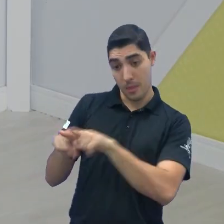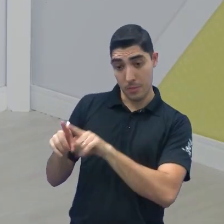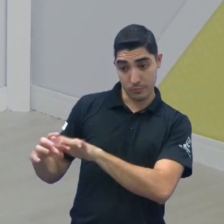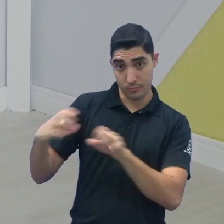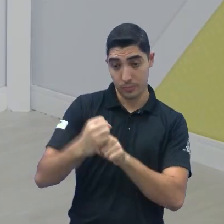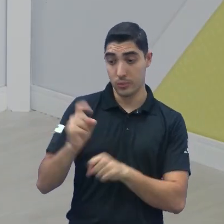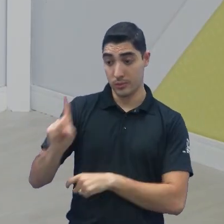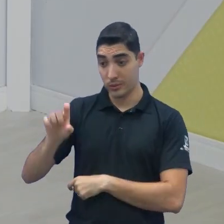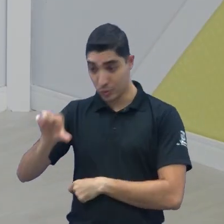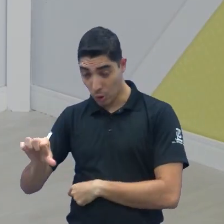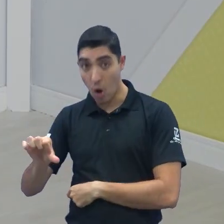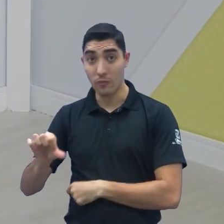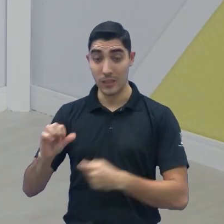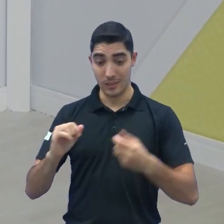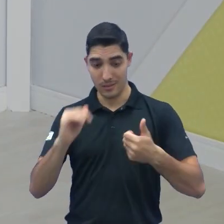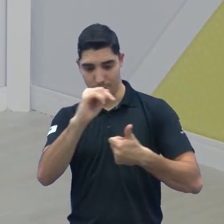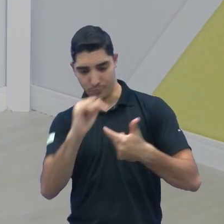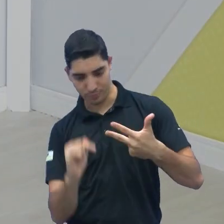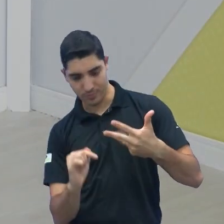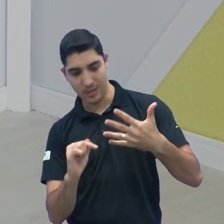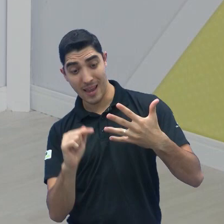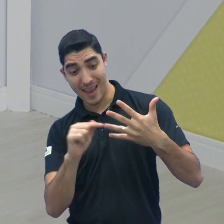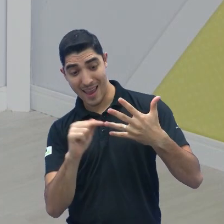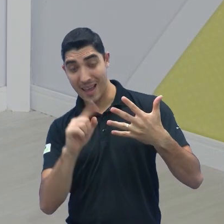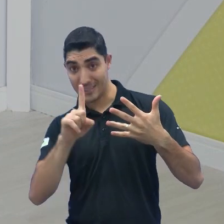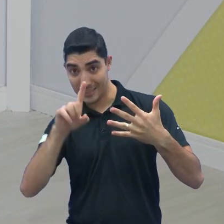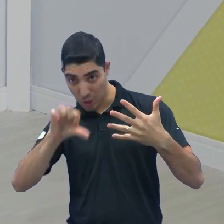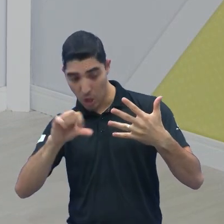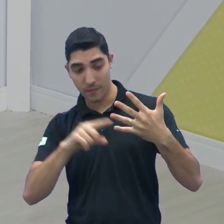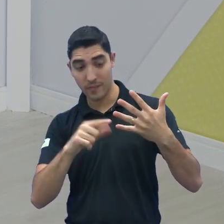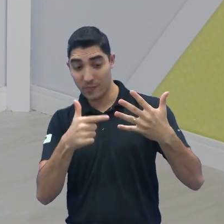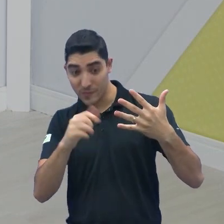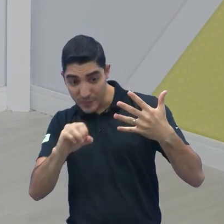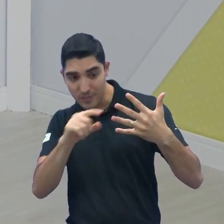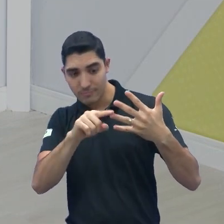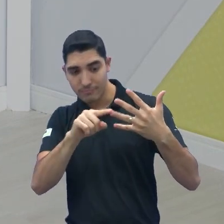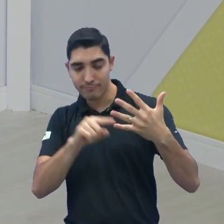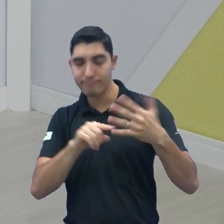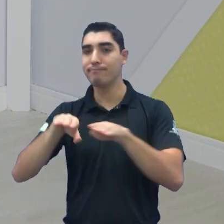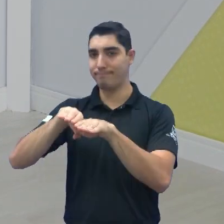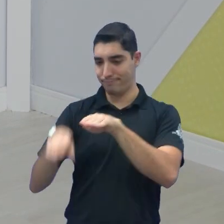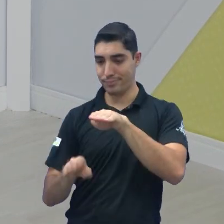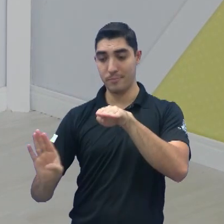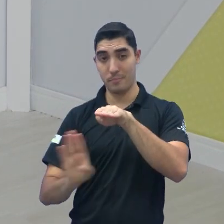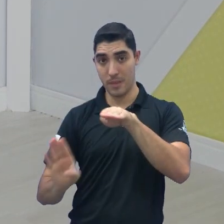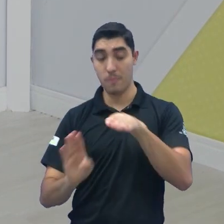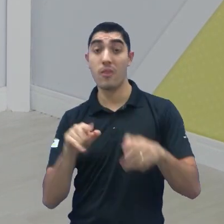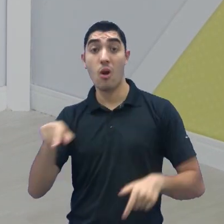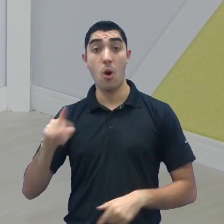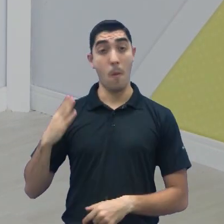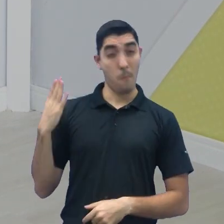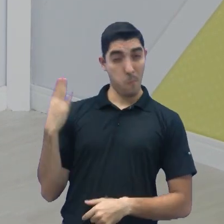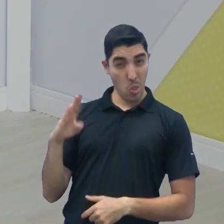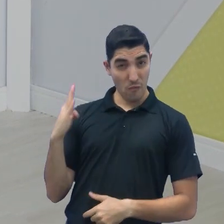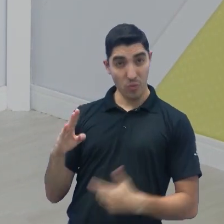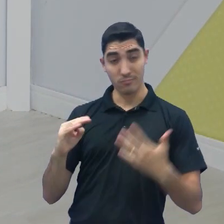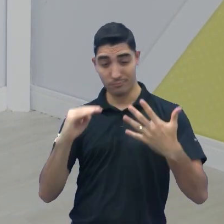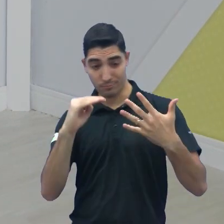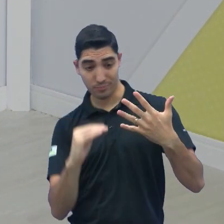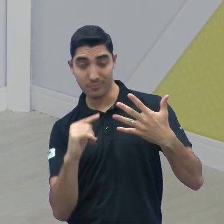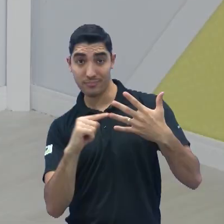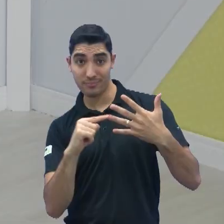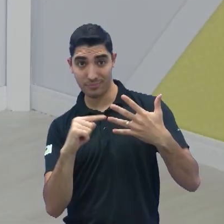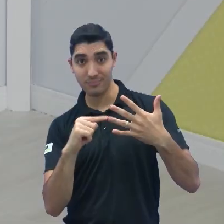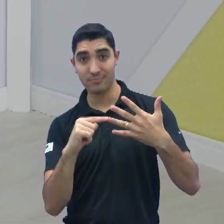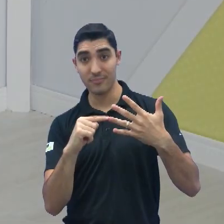aí sim esses seriam rebaixados, que é o caso do Botafogo. Olha só, apenas 17,4% de aproveitamento, 4 vitórias